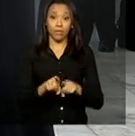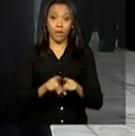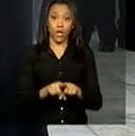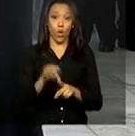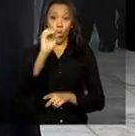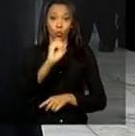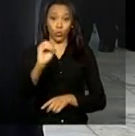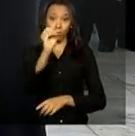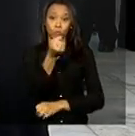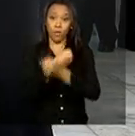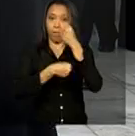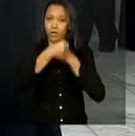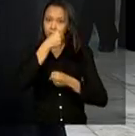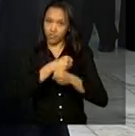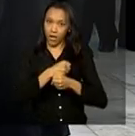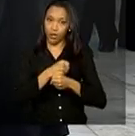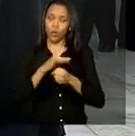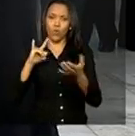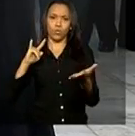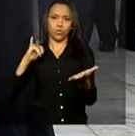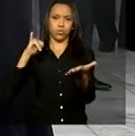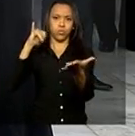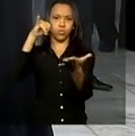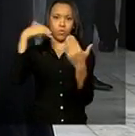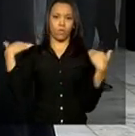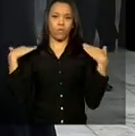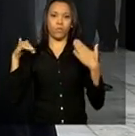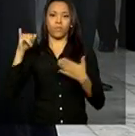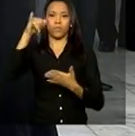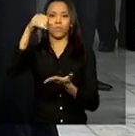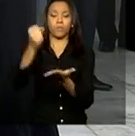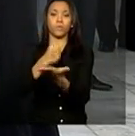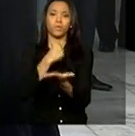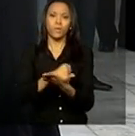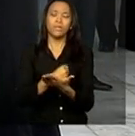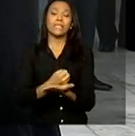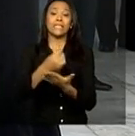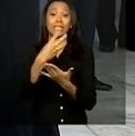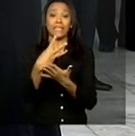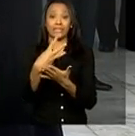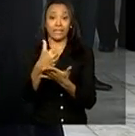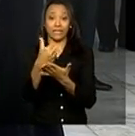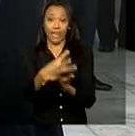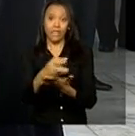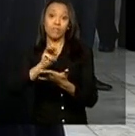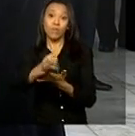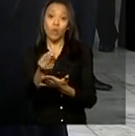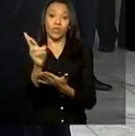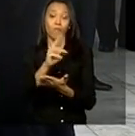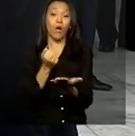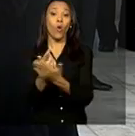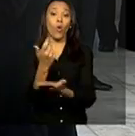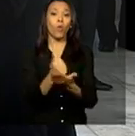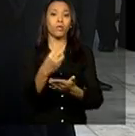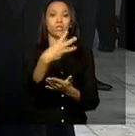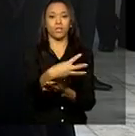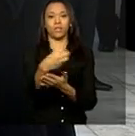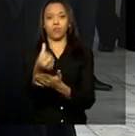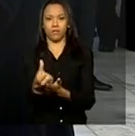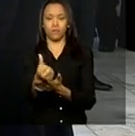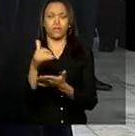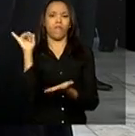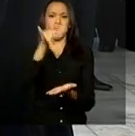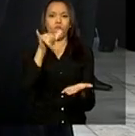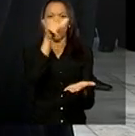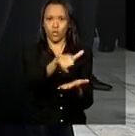do ano passado, a Força Aérea Brasileira assinou um contrato de R$13 bilhões com uma empresa da Suécia para a compra de 36 aviões militares de nova